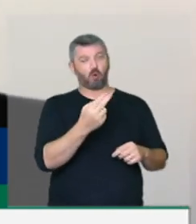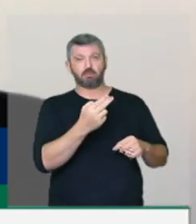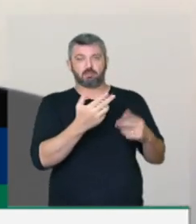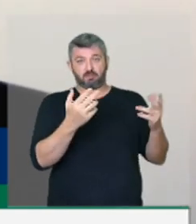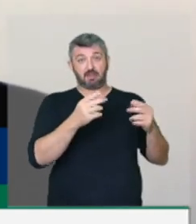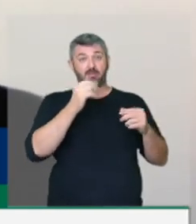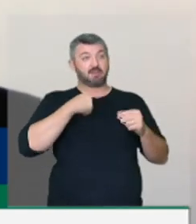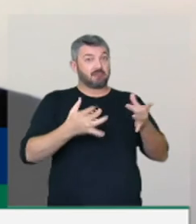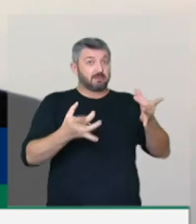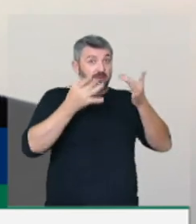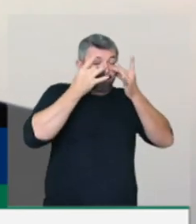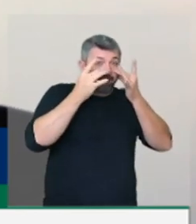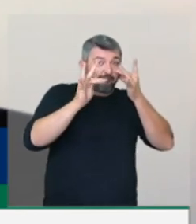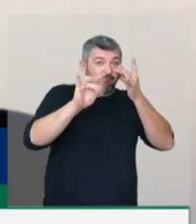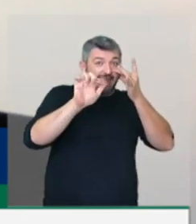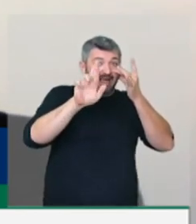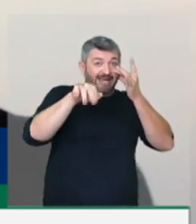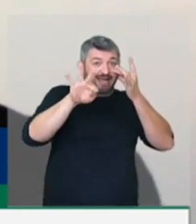de crime inafiançável.